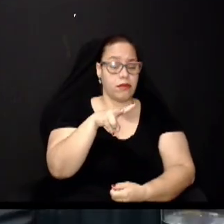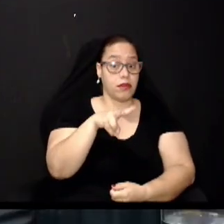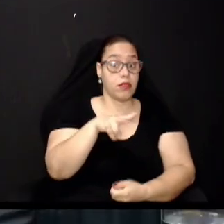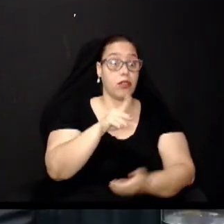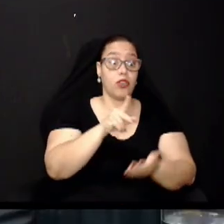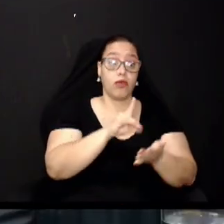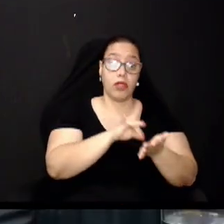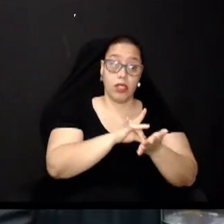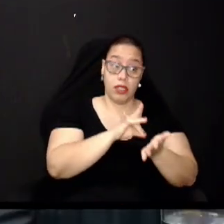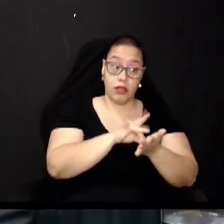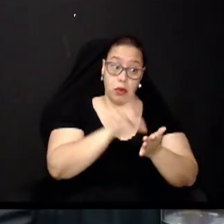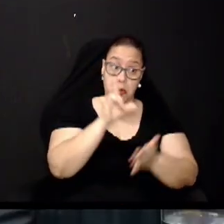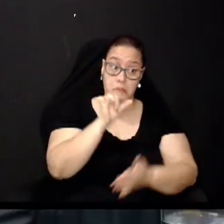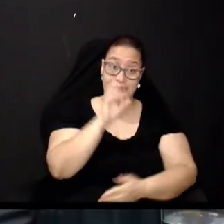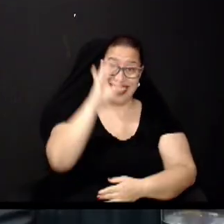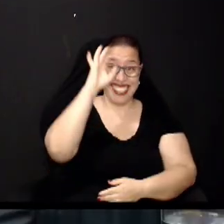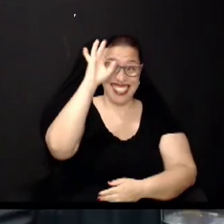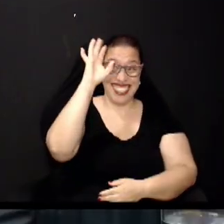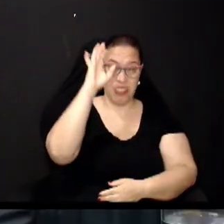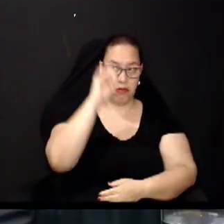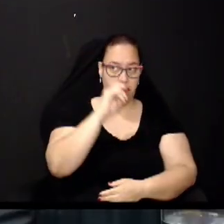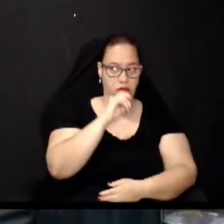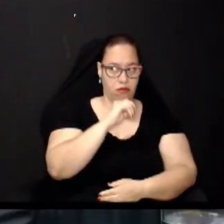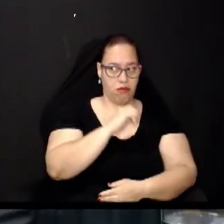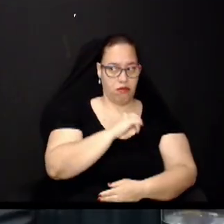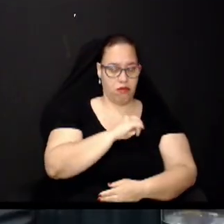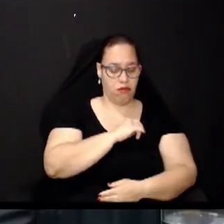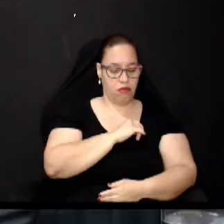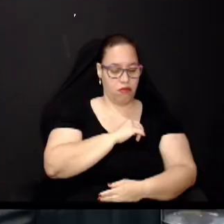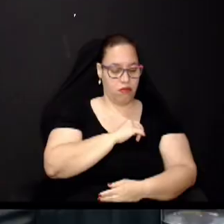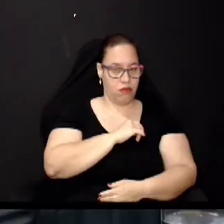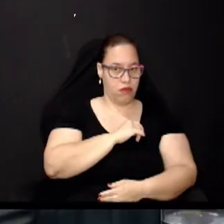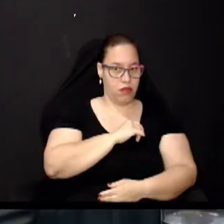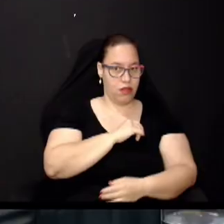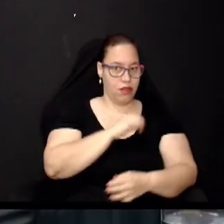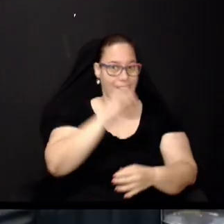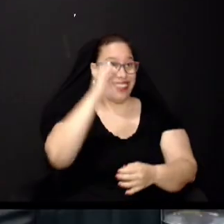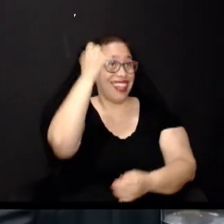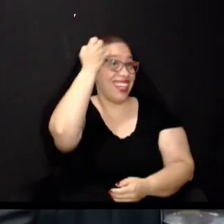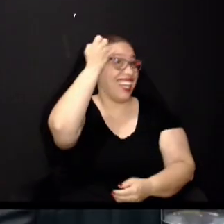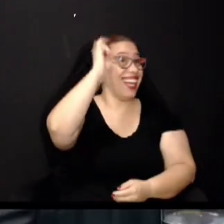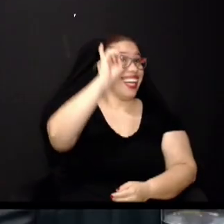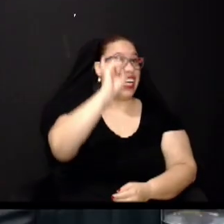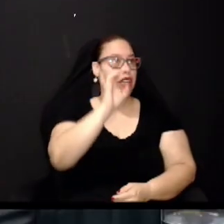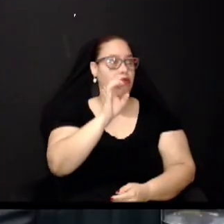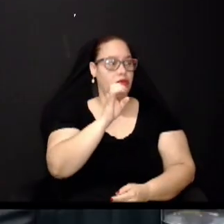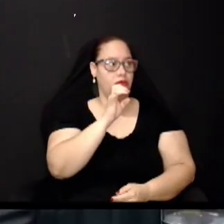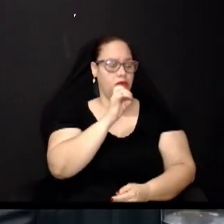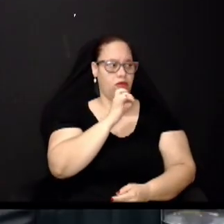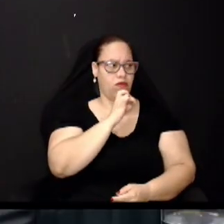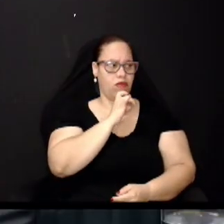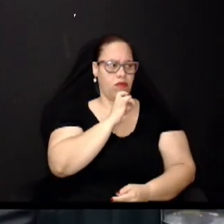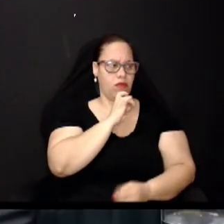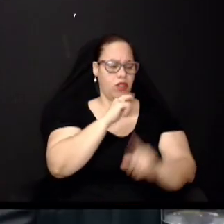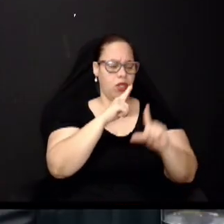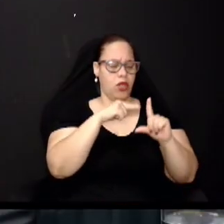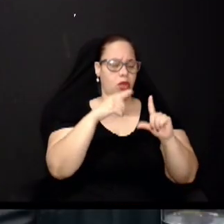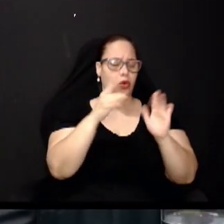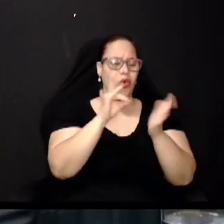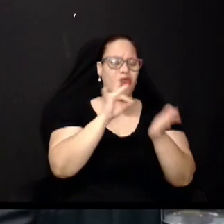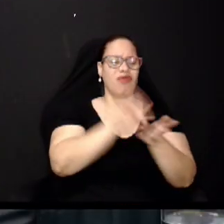menos idealizada, menos no mundo das ideias, você consiga olhar para os dados concretos, né?